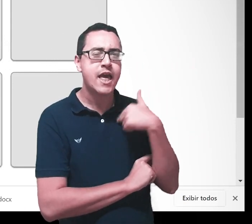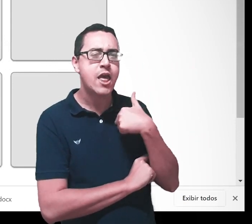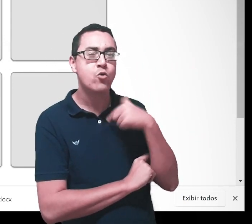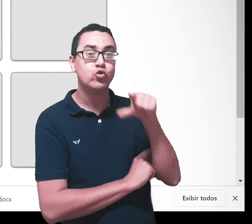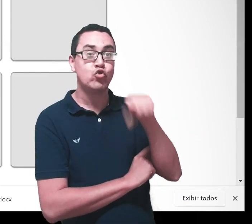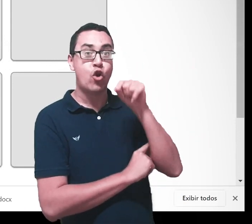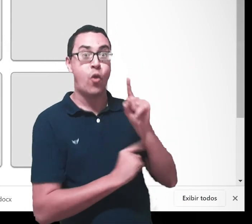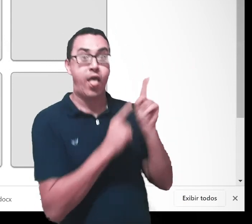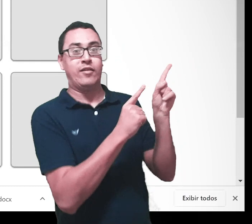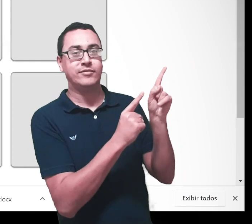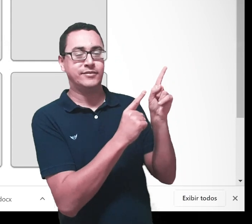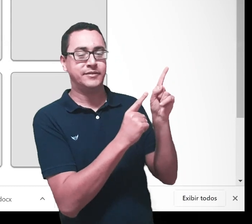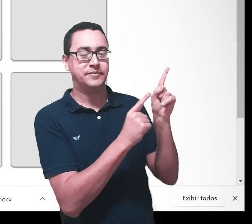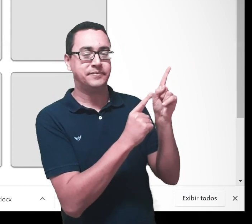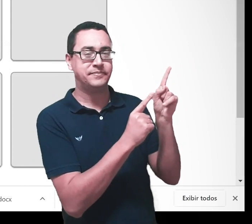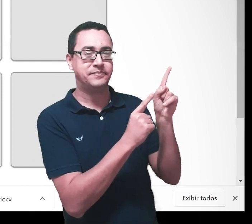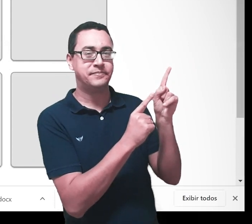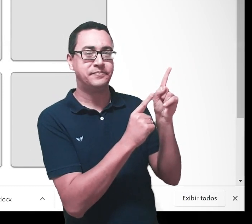aqui.